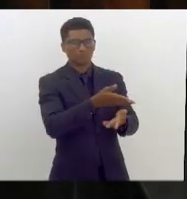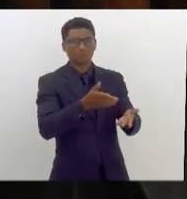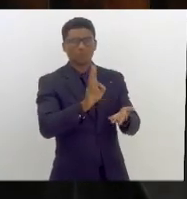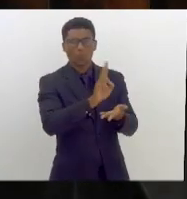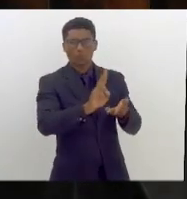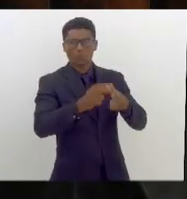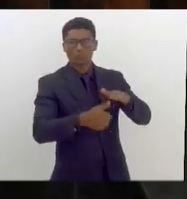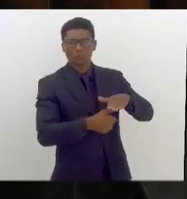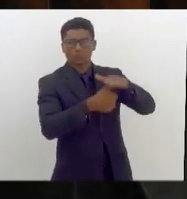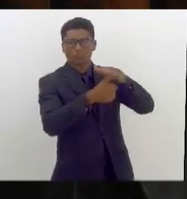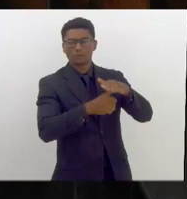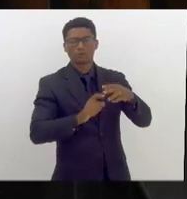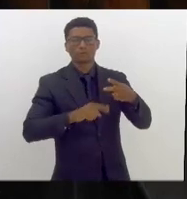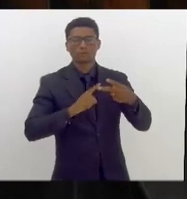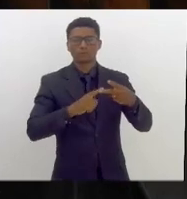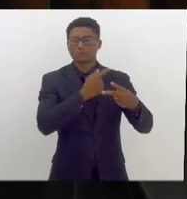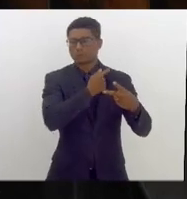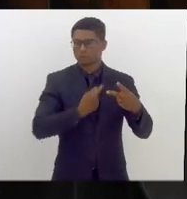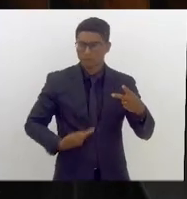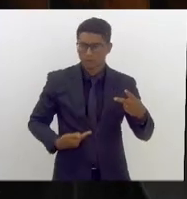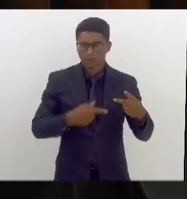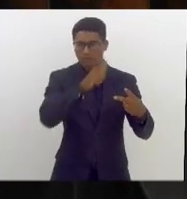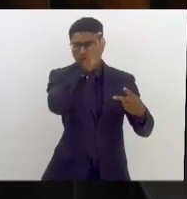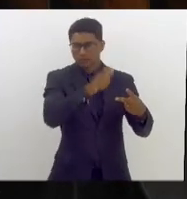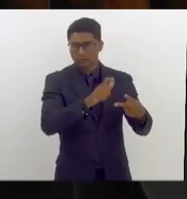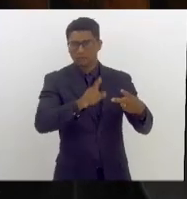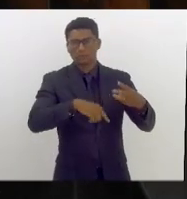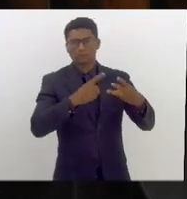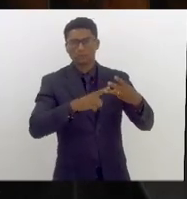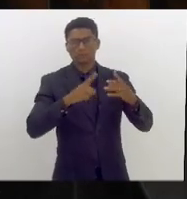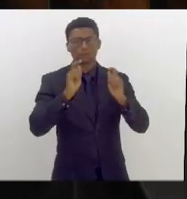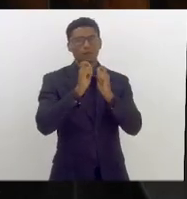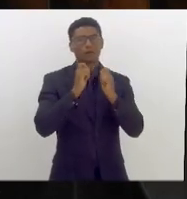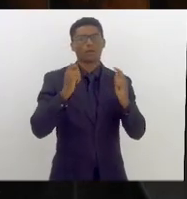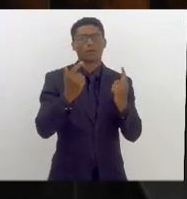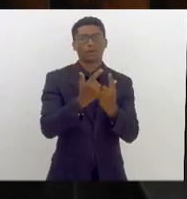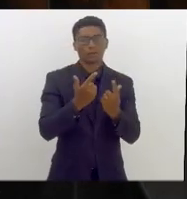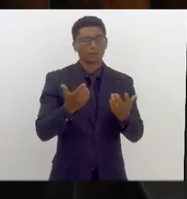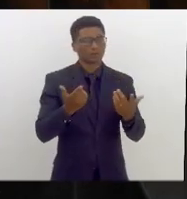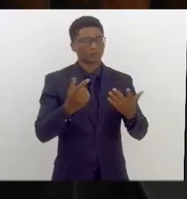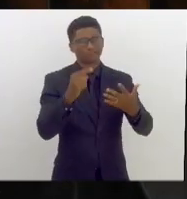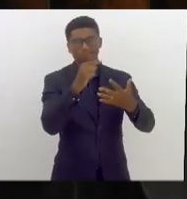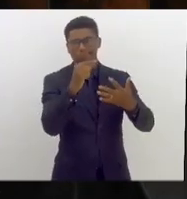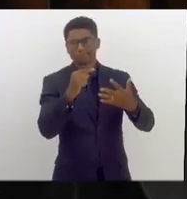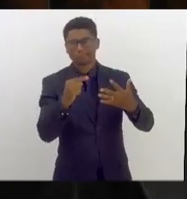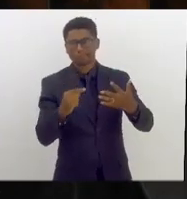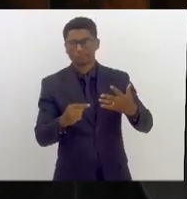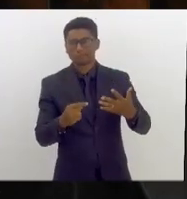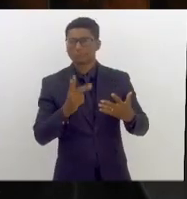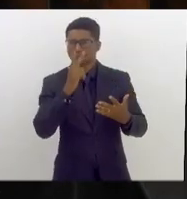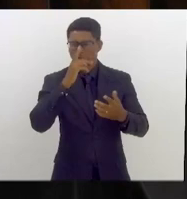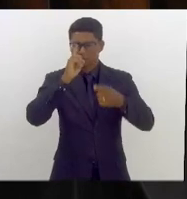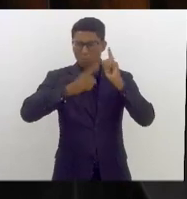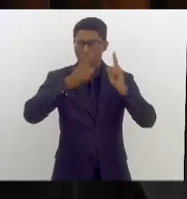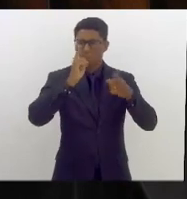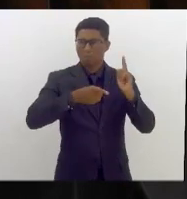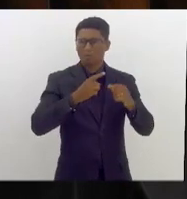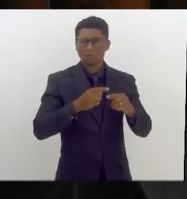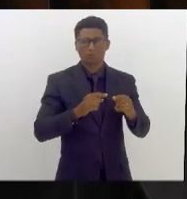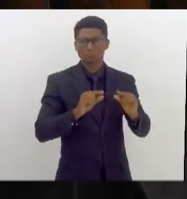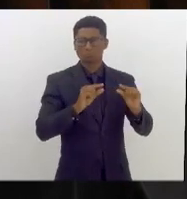governador, a Assembleia Legislativa, deputada Tia Ju, passam a mandar menos que o Conselho de Supervisão do Regime de Recuperação